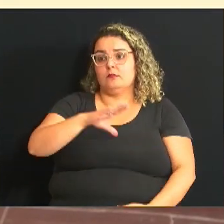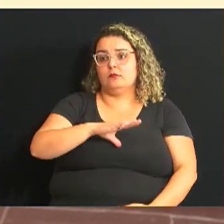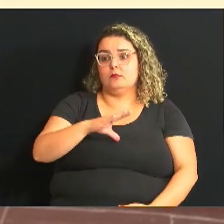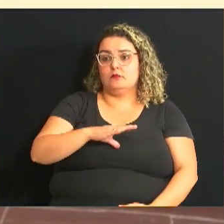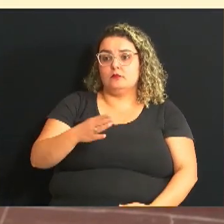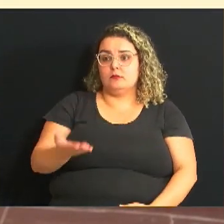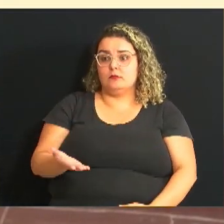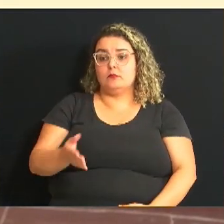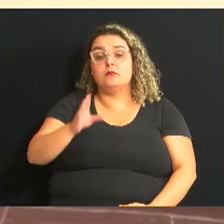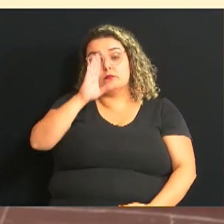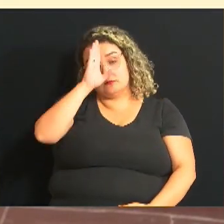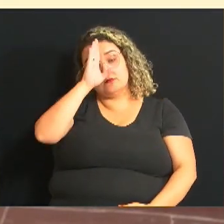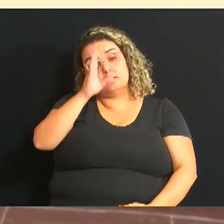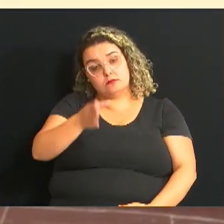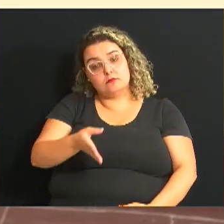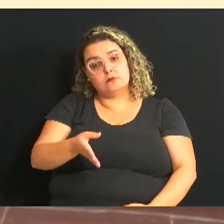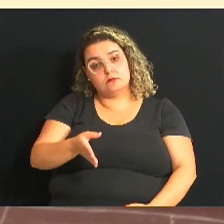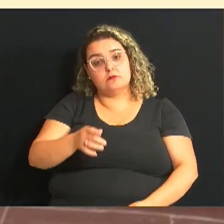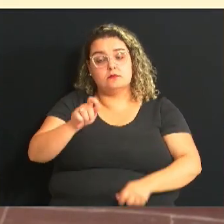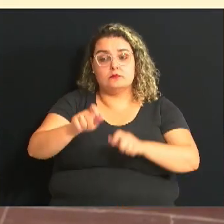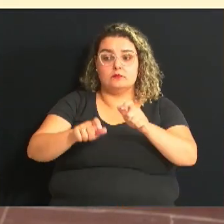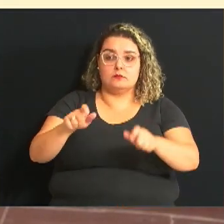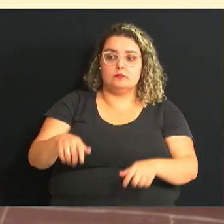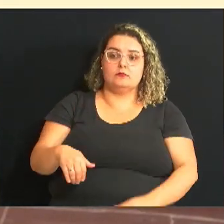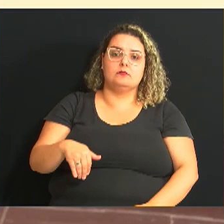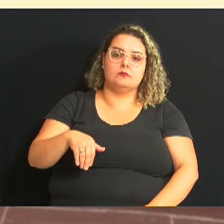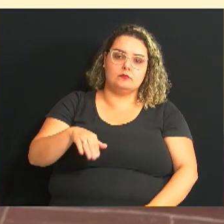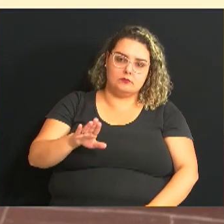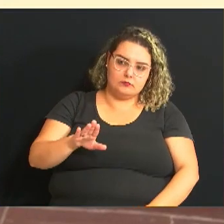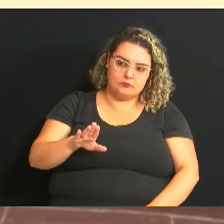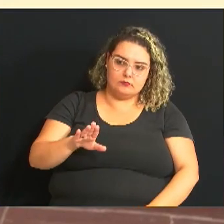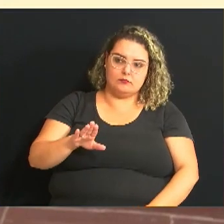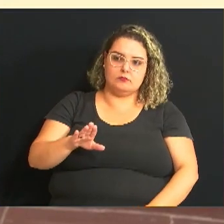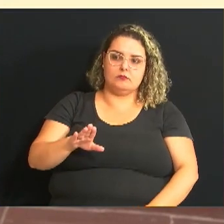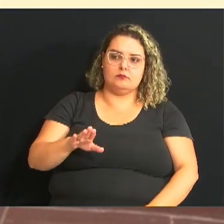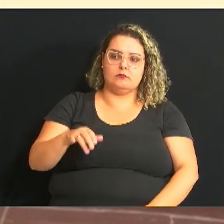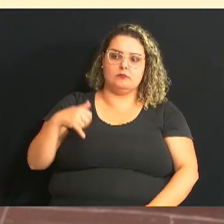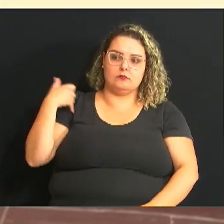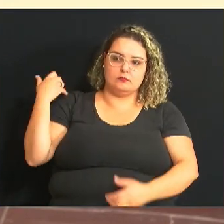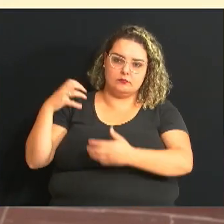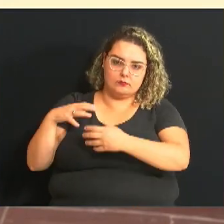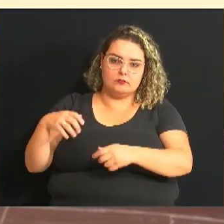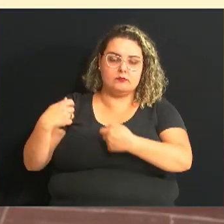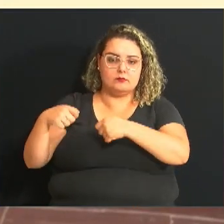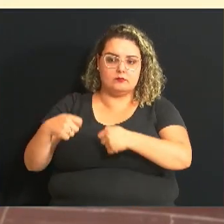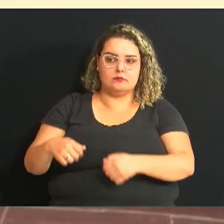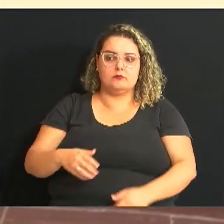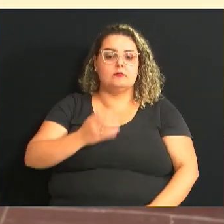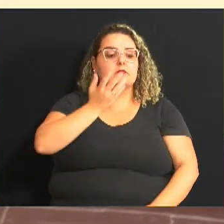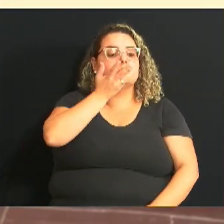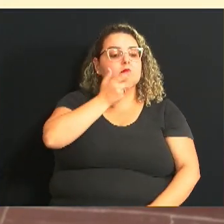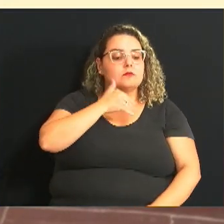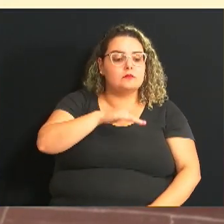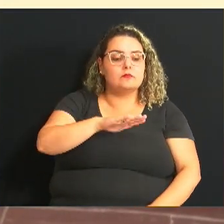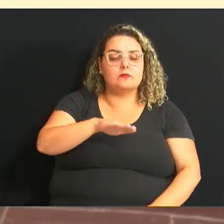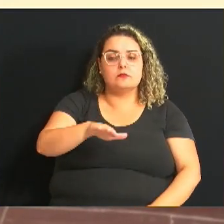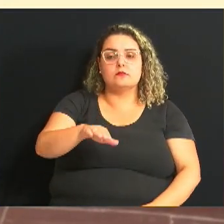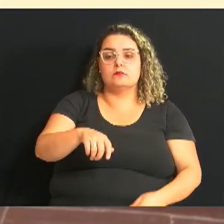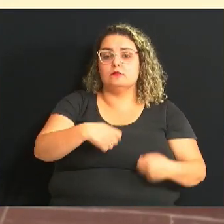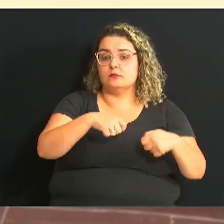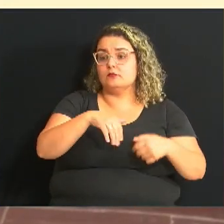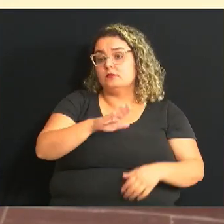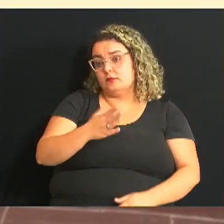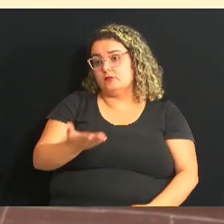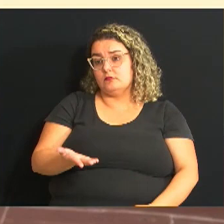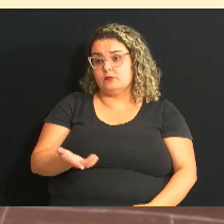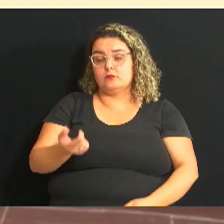e principalmente das pessoas das pessoas idosas que mais necessitam, das crianças que mais necessitam